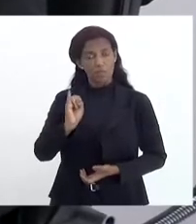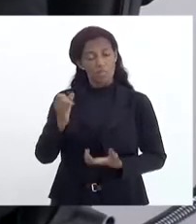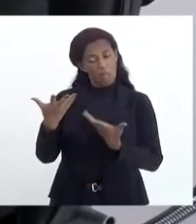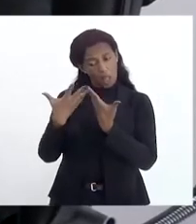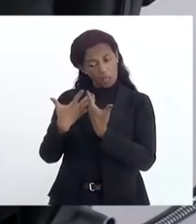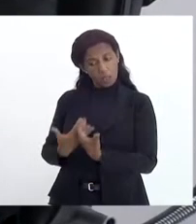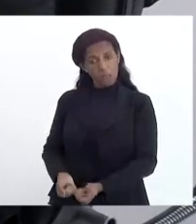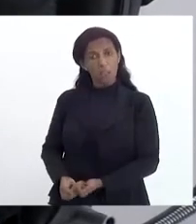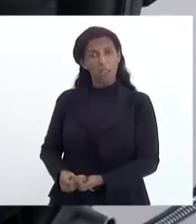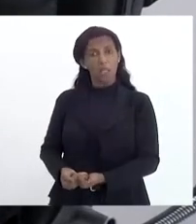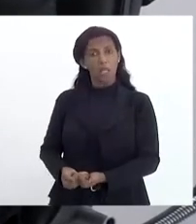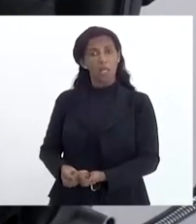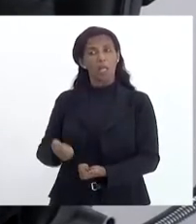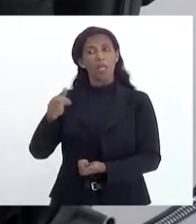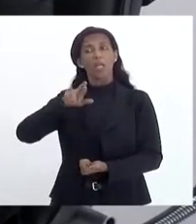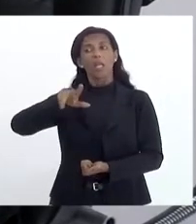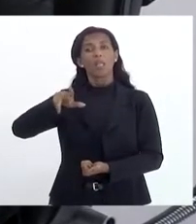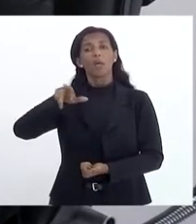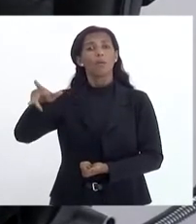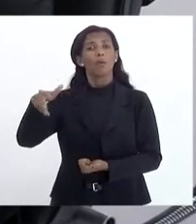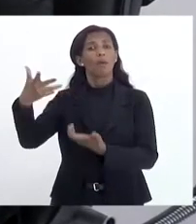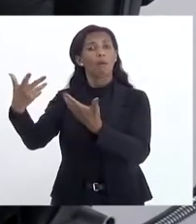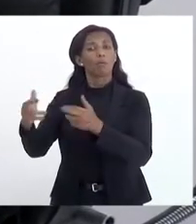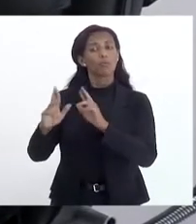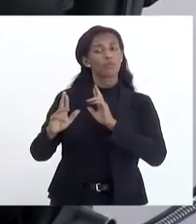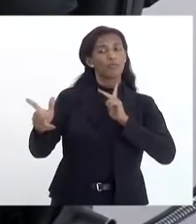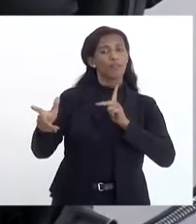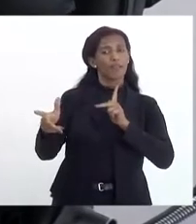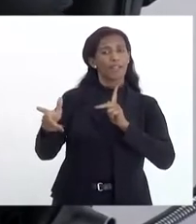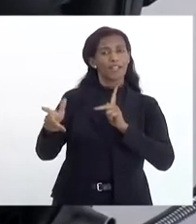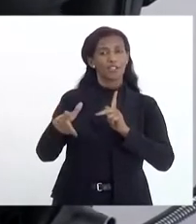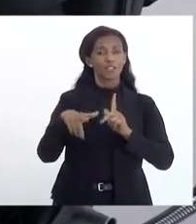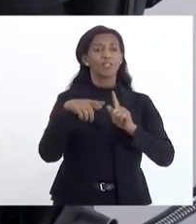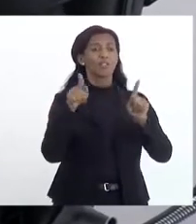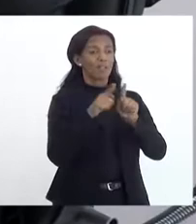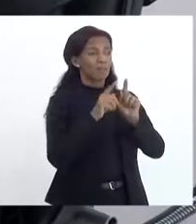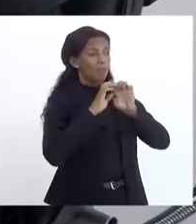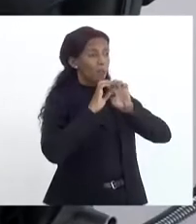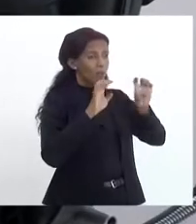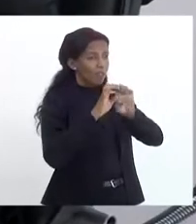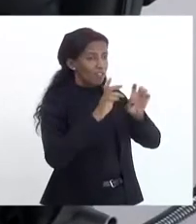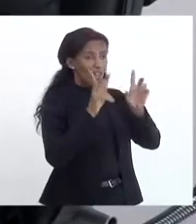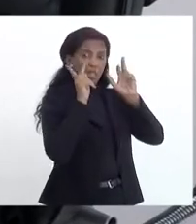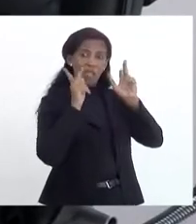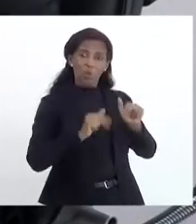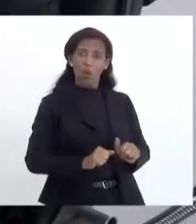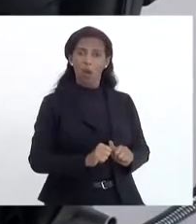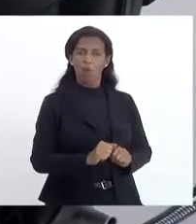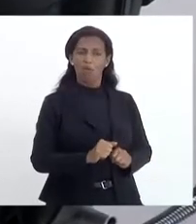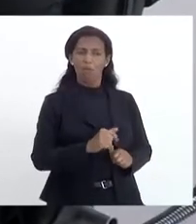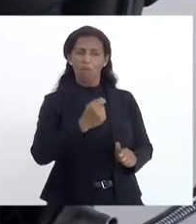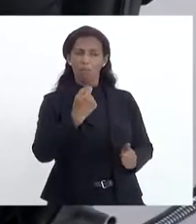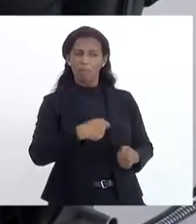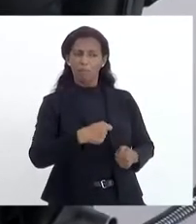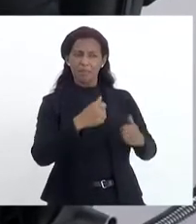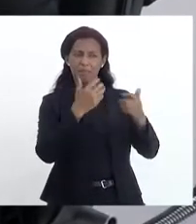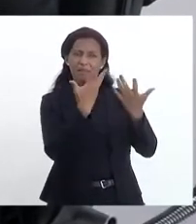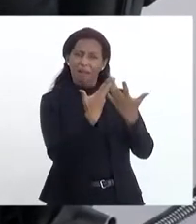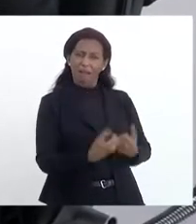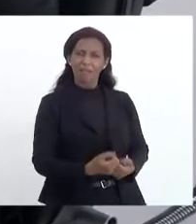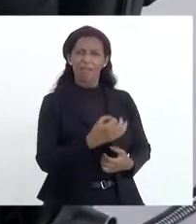aceitar quem não é católico. Um bom evangélico só será um bom evangélico quando